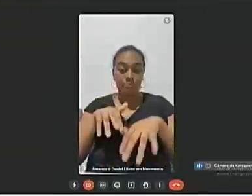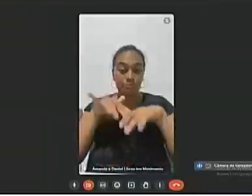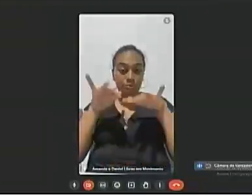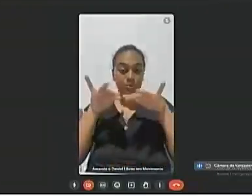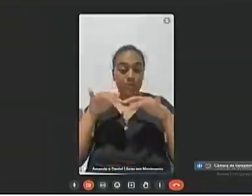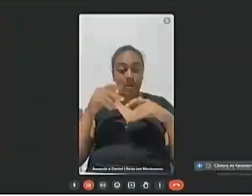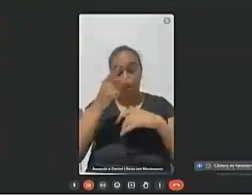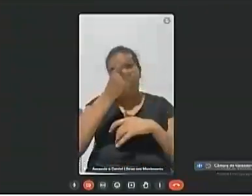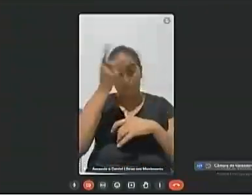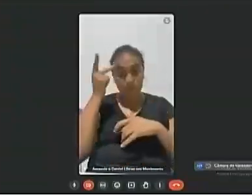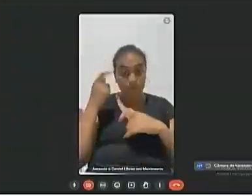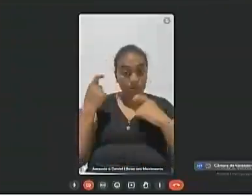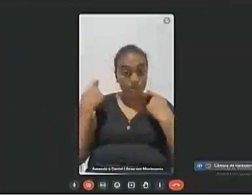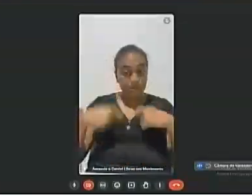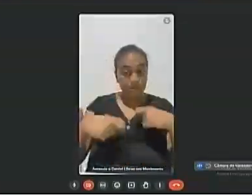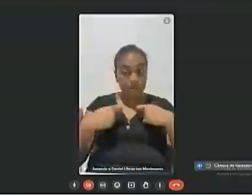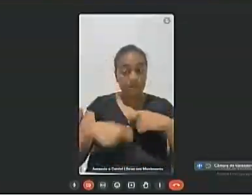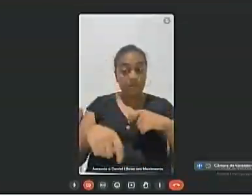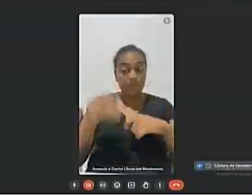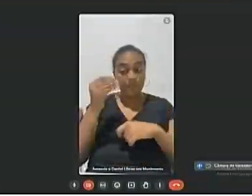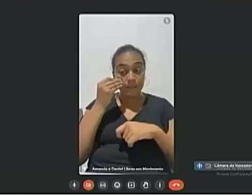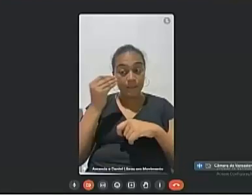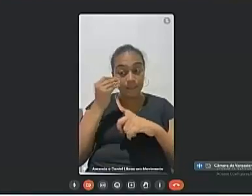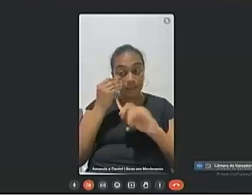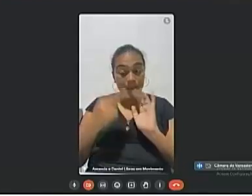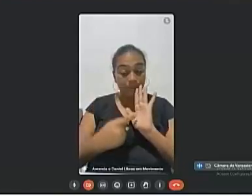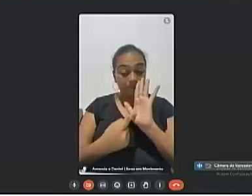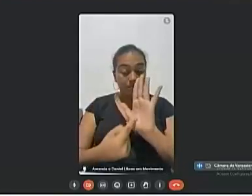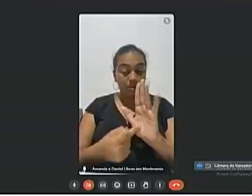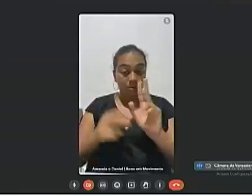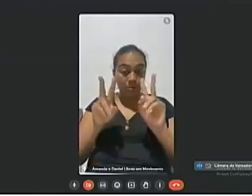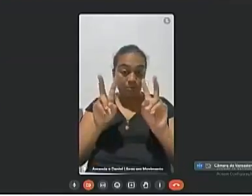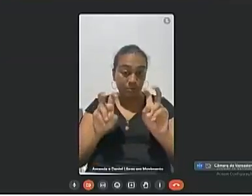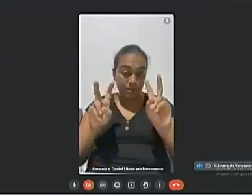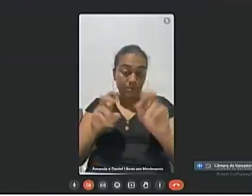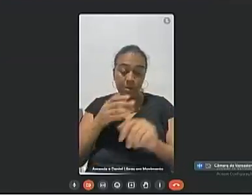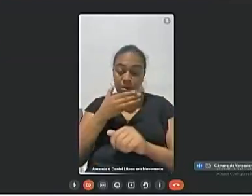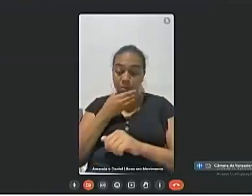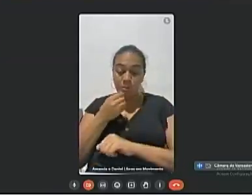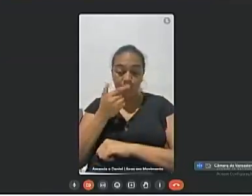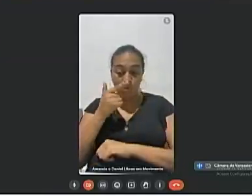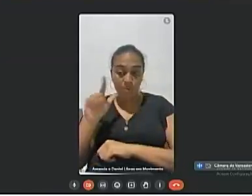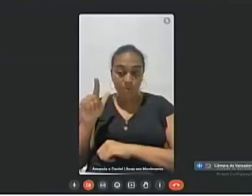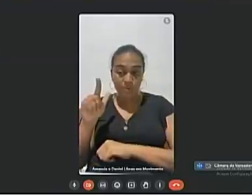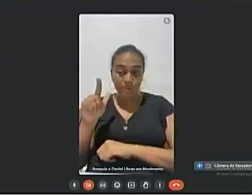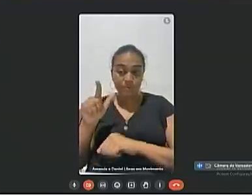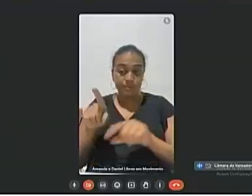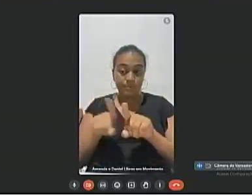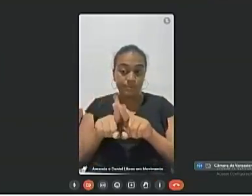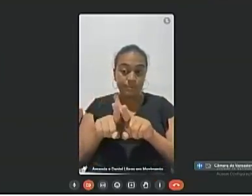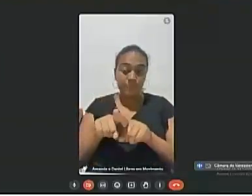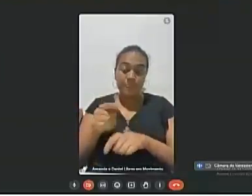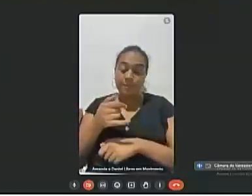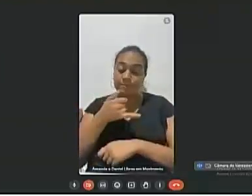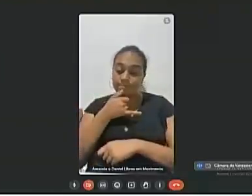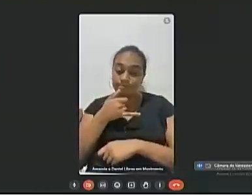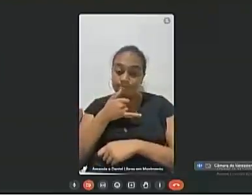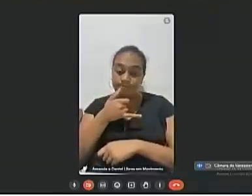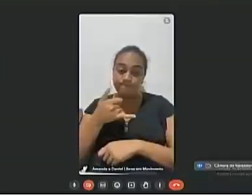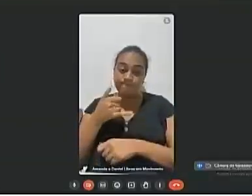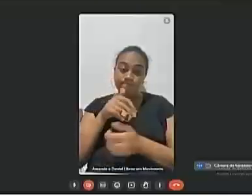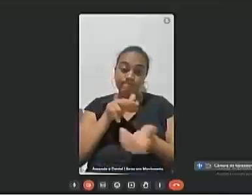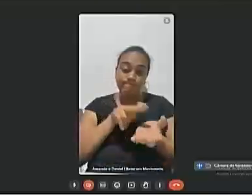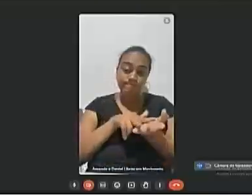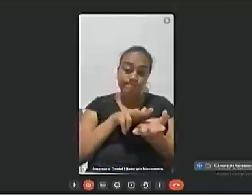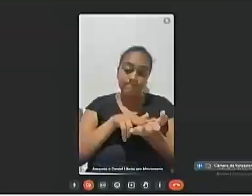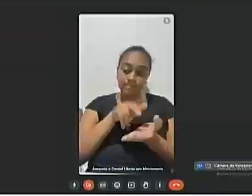estar apresentando esse tema para vocês aqui hoje é o Dago Voel. O Dago, ele está infelizmente internado nessa data de hoje